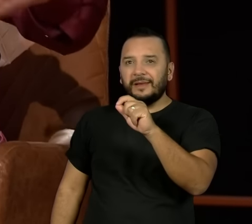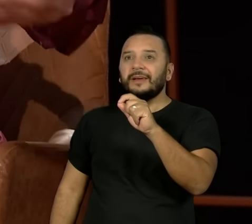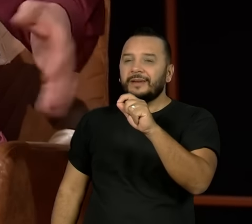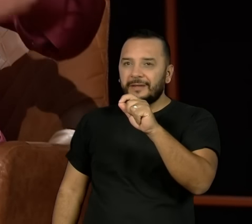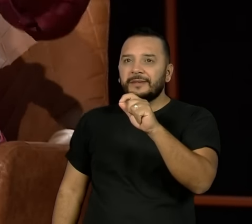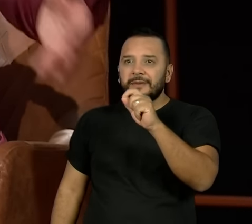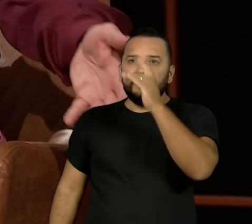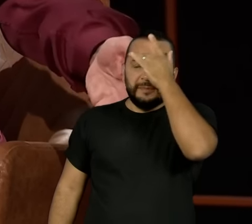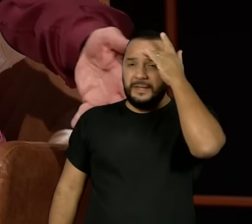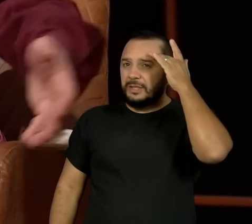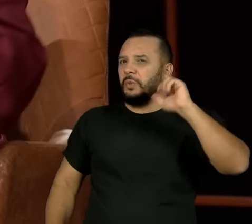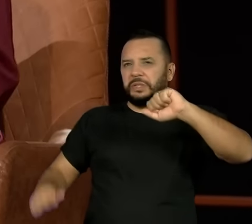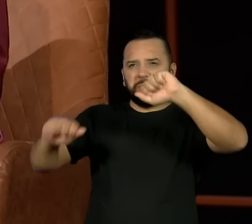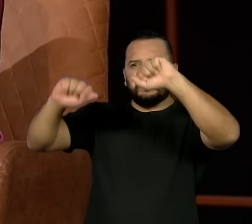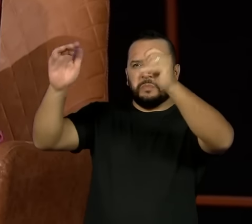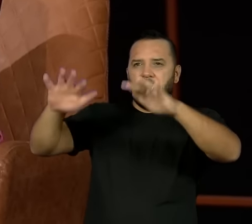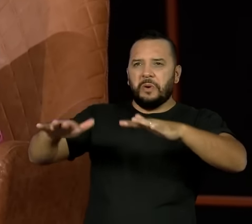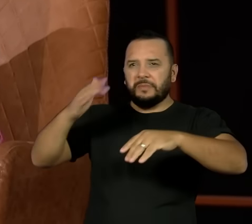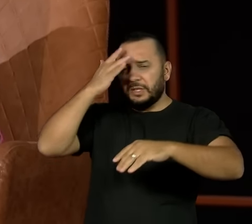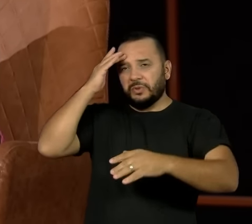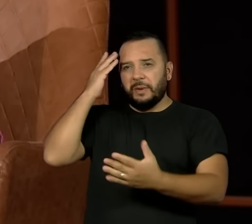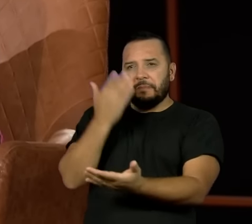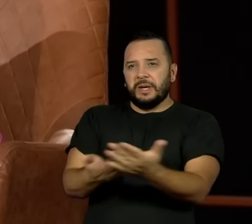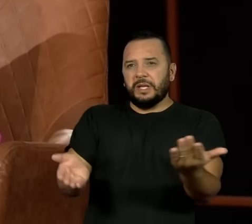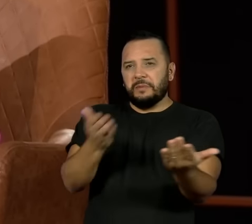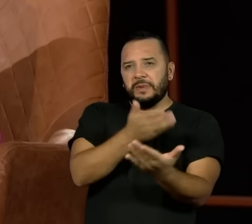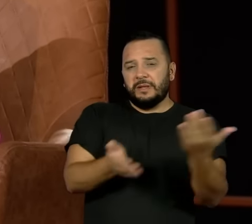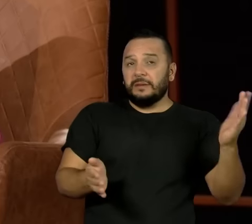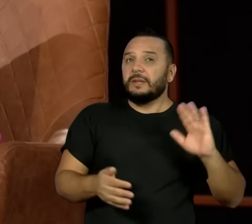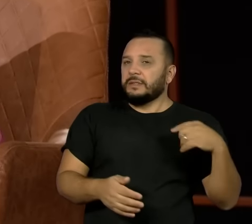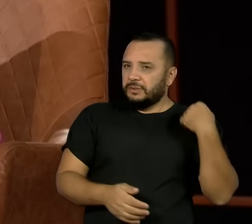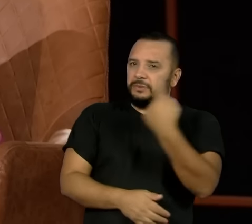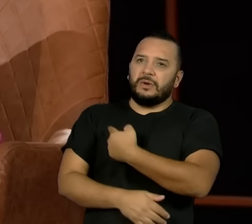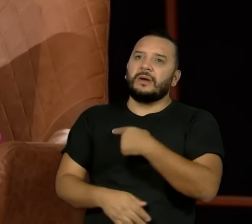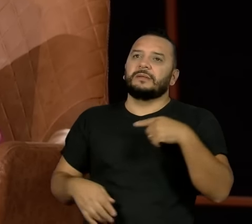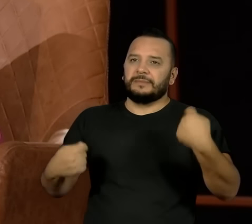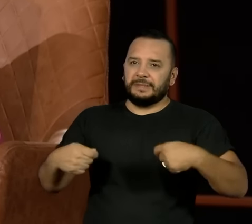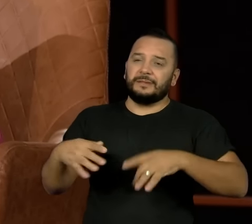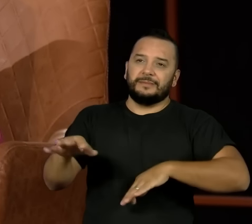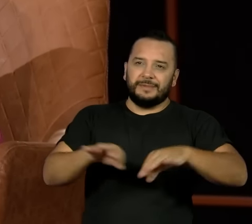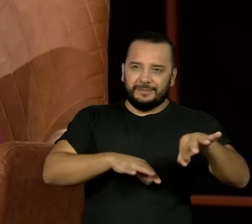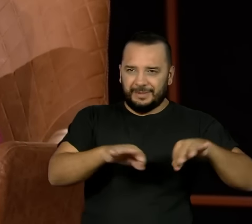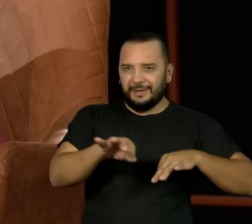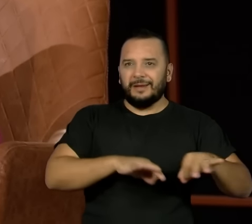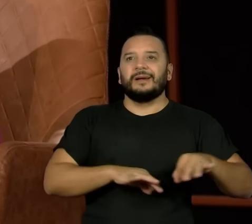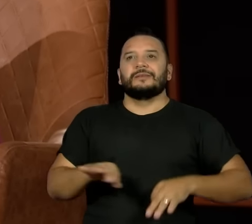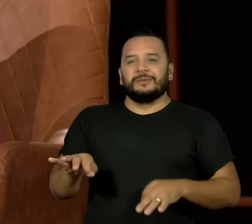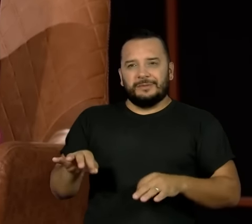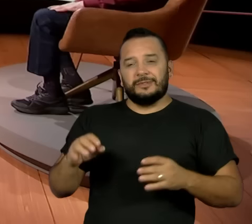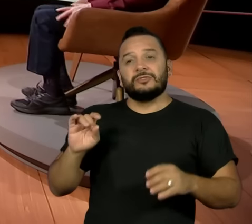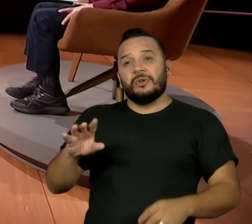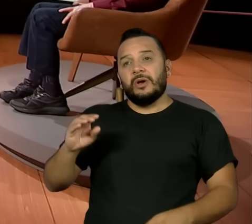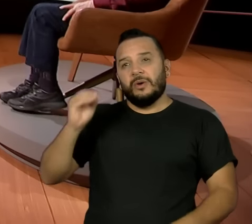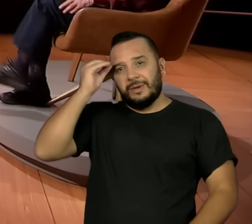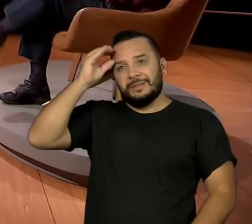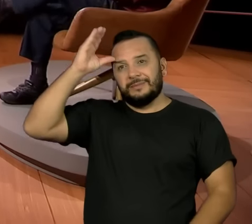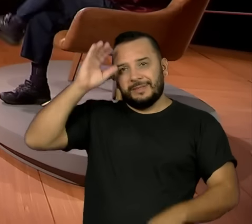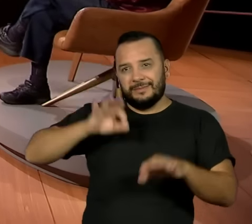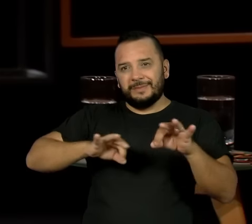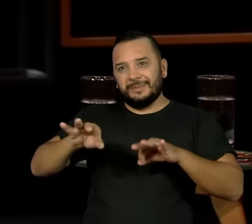no precipício muito. Mas temos que estar preparados para isso. E só o conhecimento pode preparar.